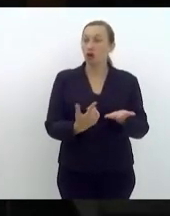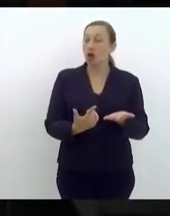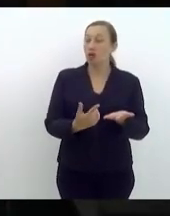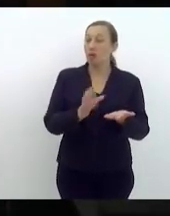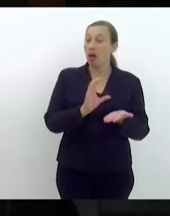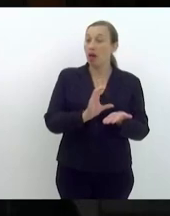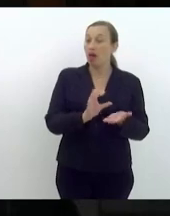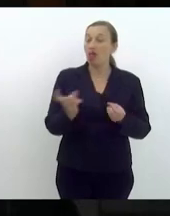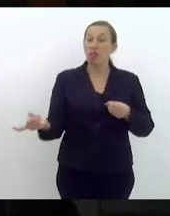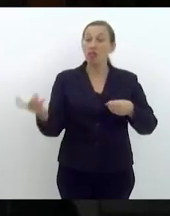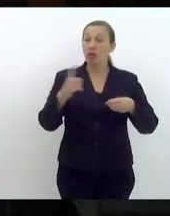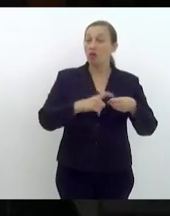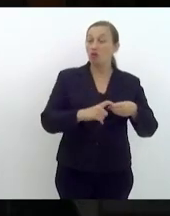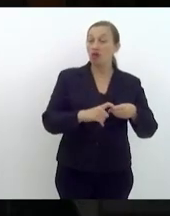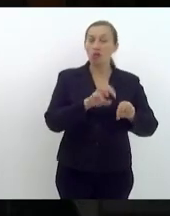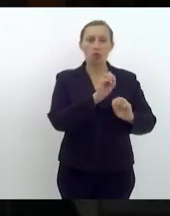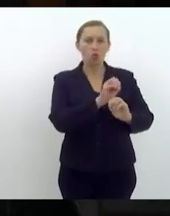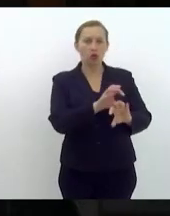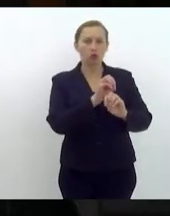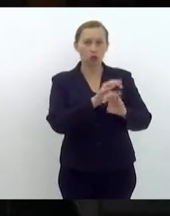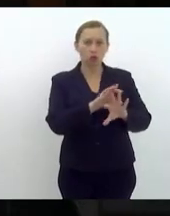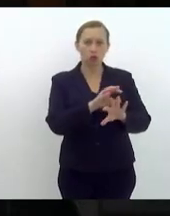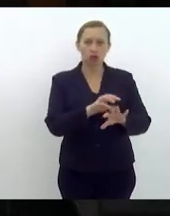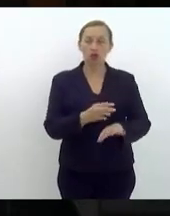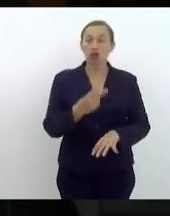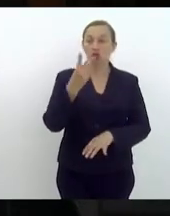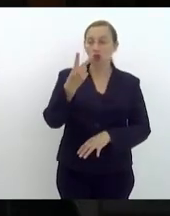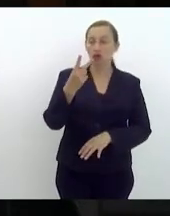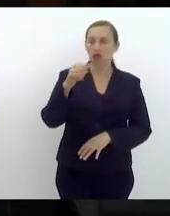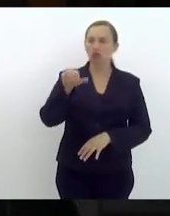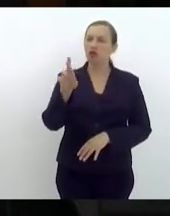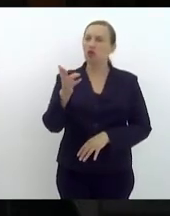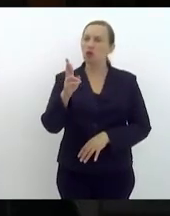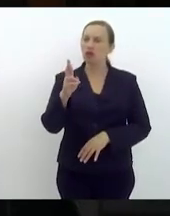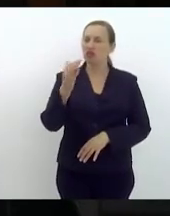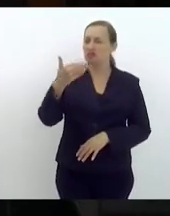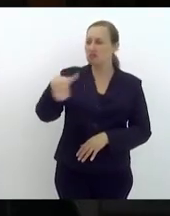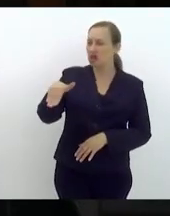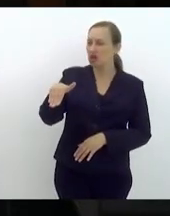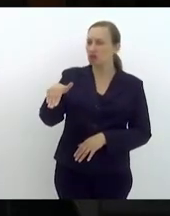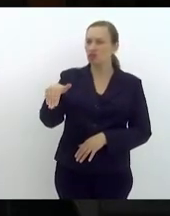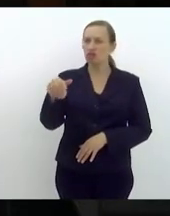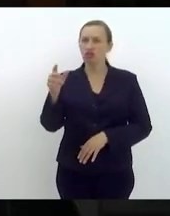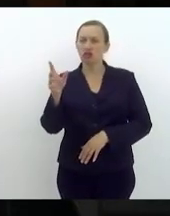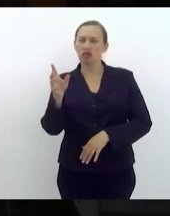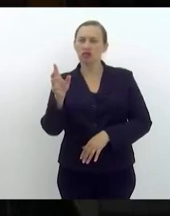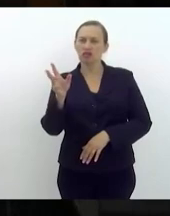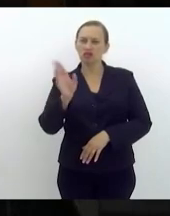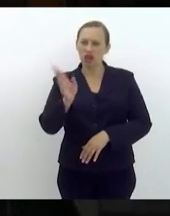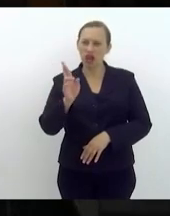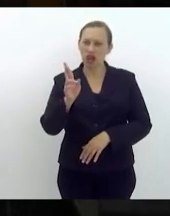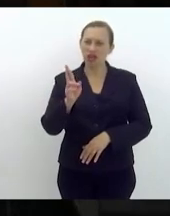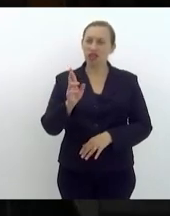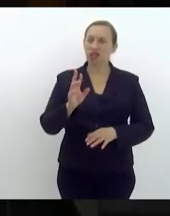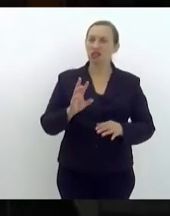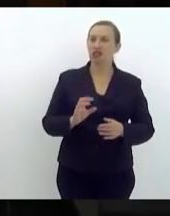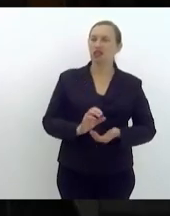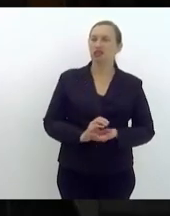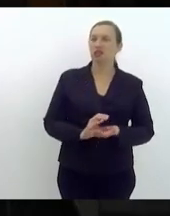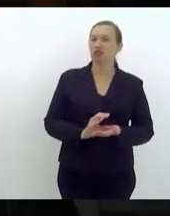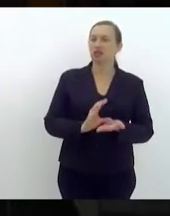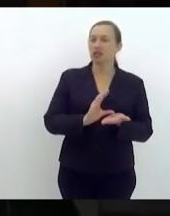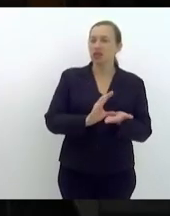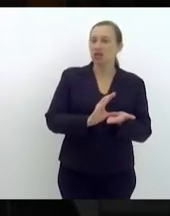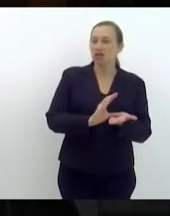devolver a educação 2 bilhões e meio de reais que deixaram de ser aplicados